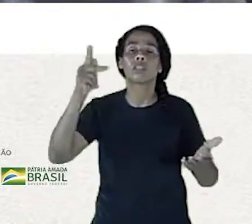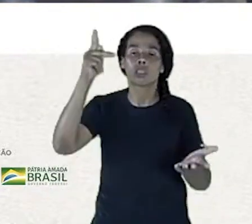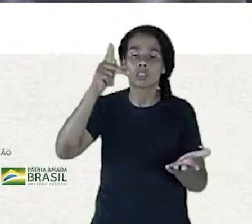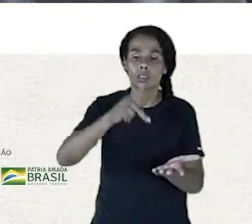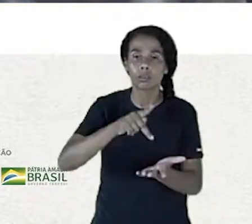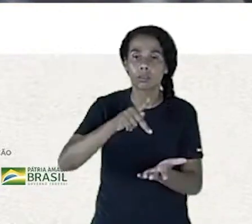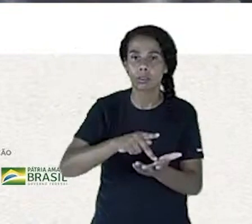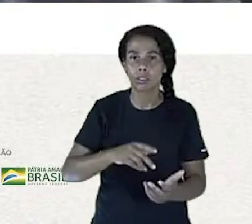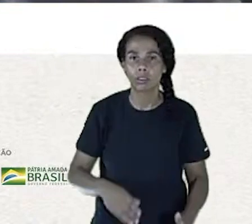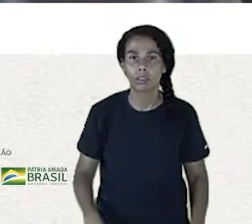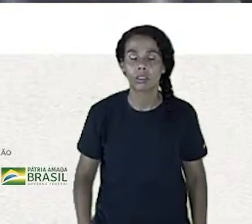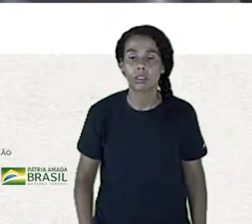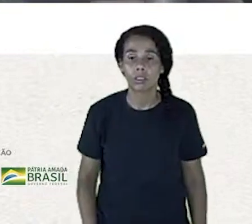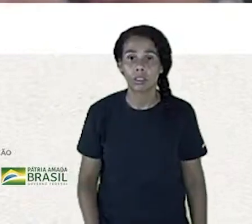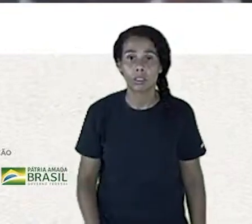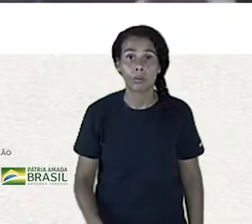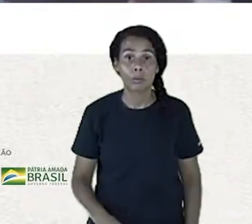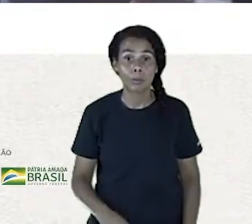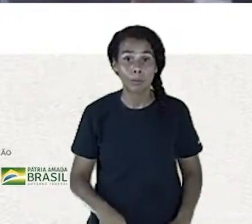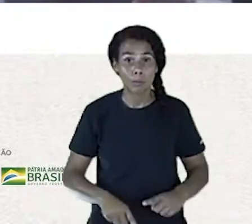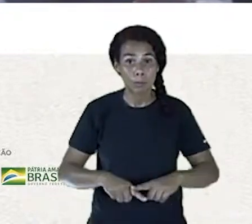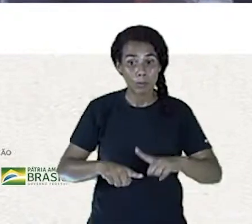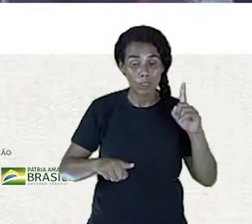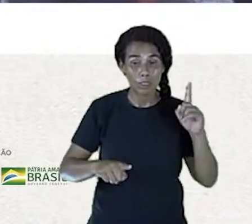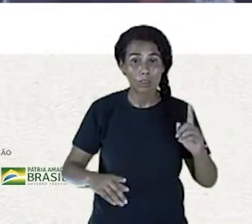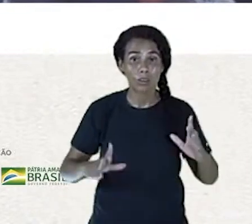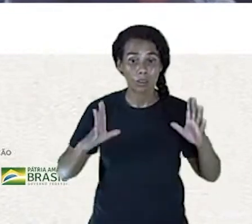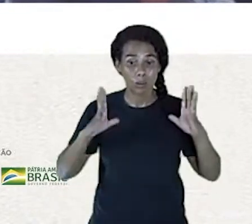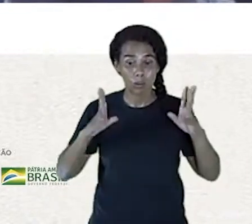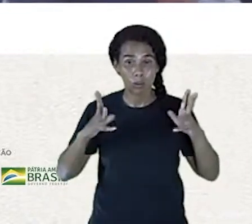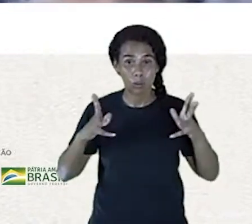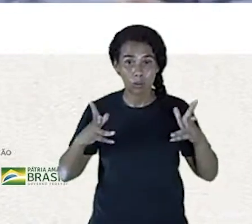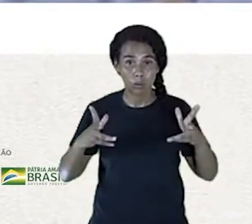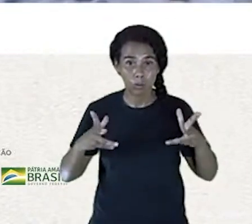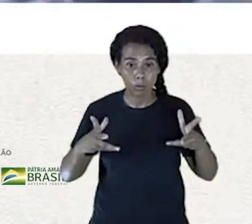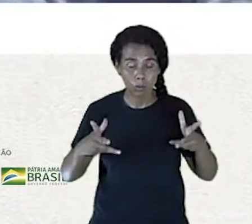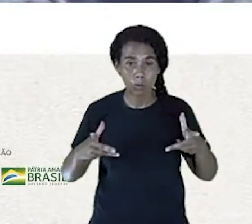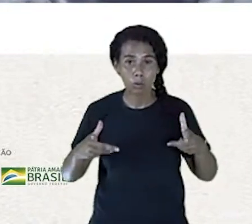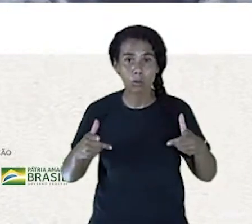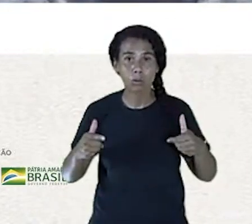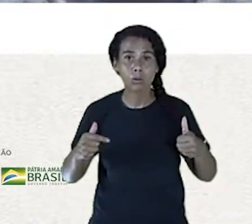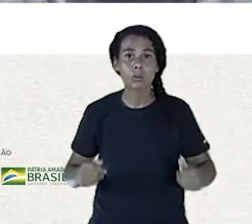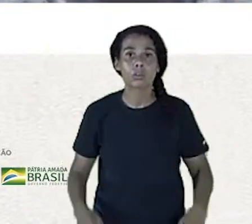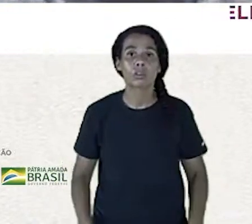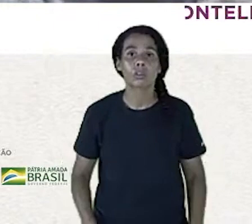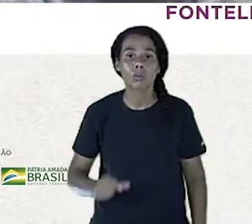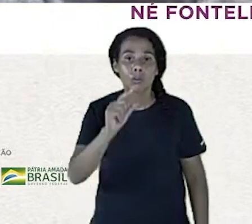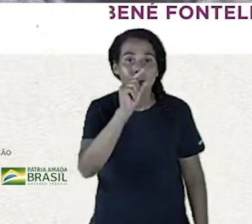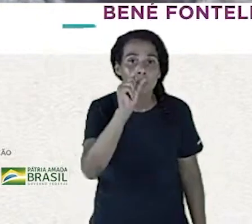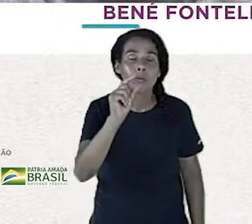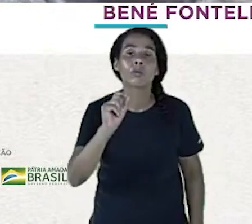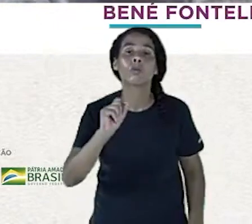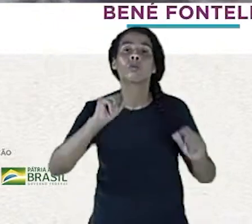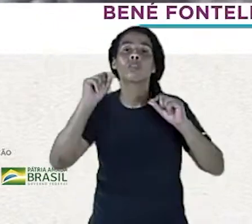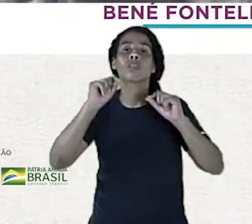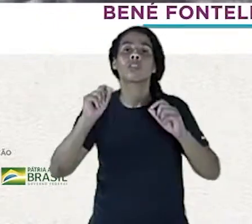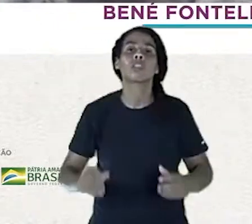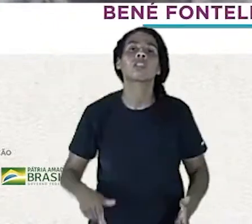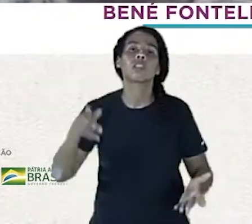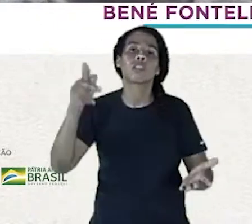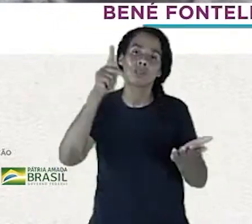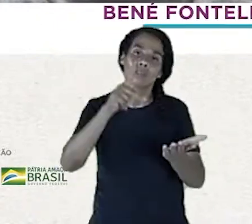valha para todos. Não é isso, cada um tem um pedacinho dessa verdadezinha, né? E que é